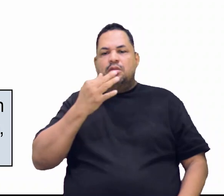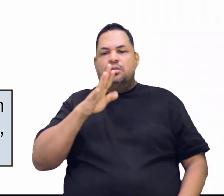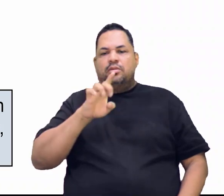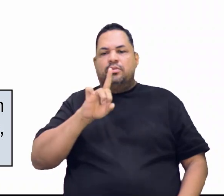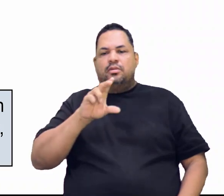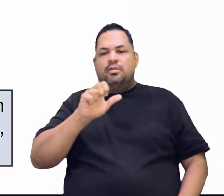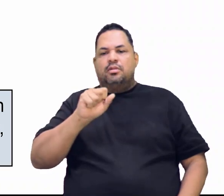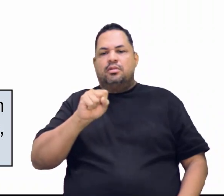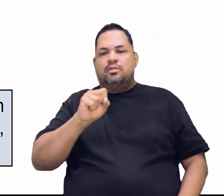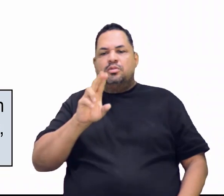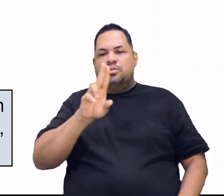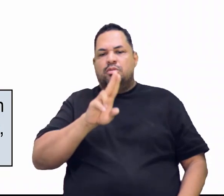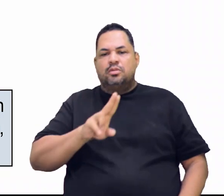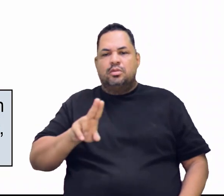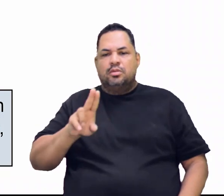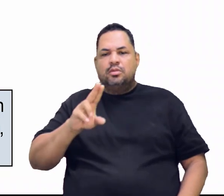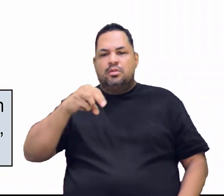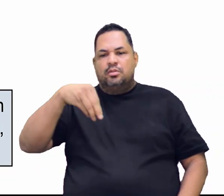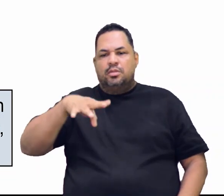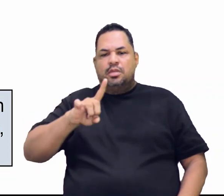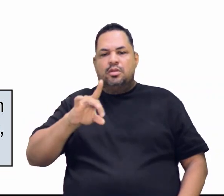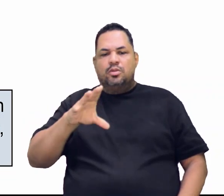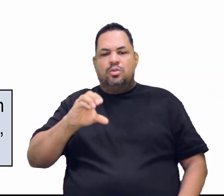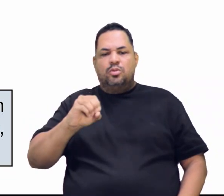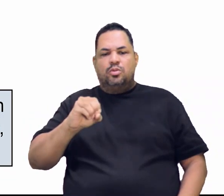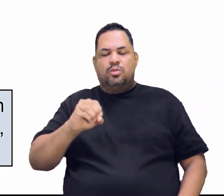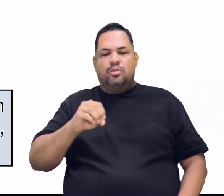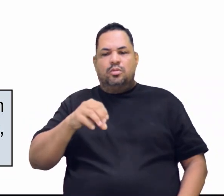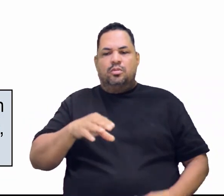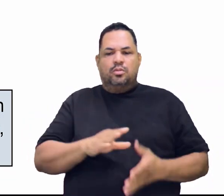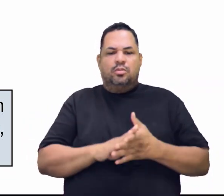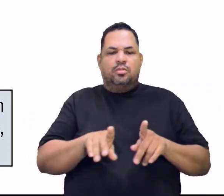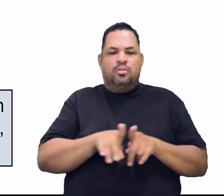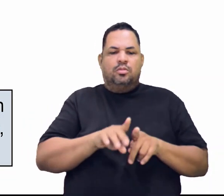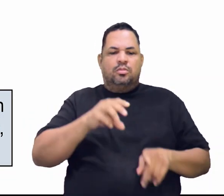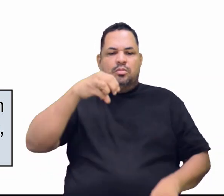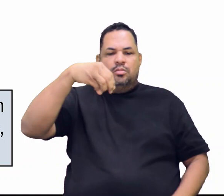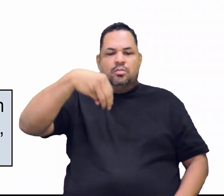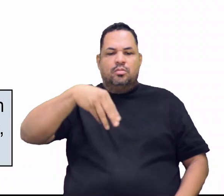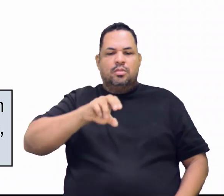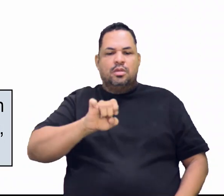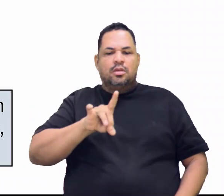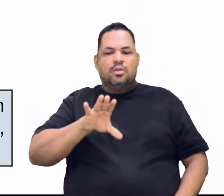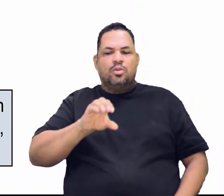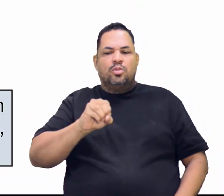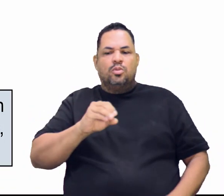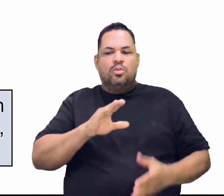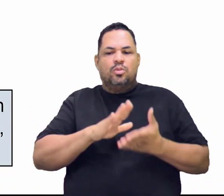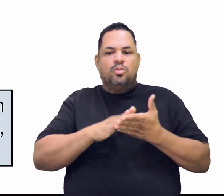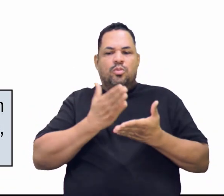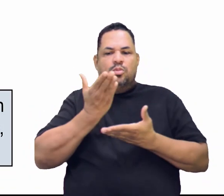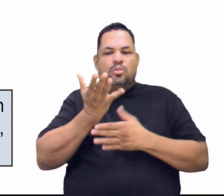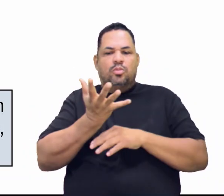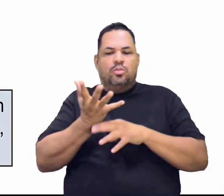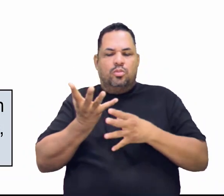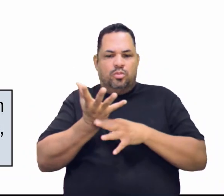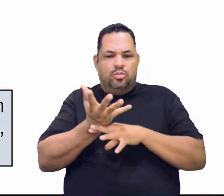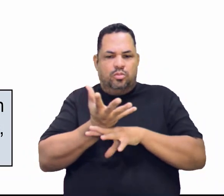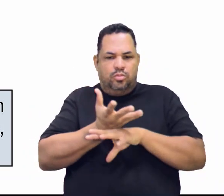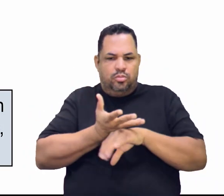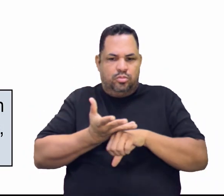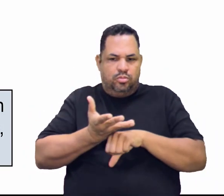mercúrio. O maculo, ele era tratado com um preparado de erva de